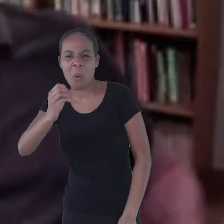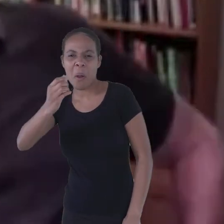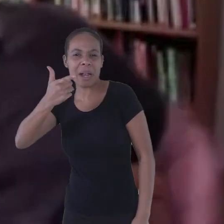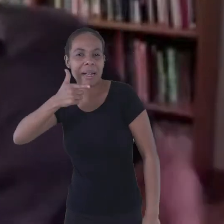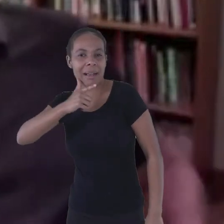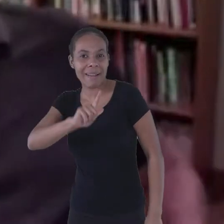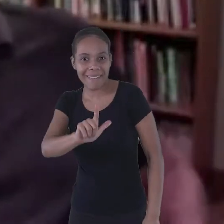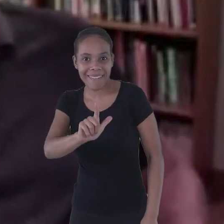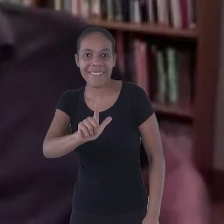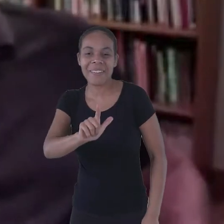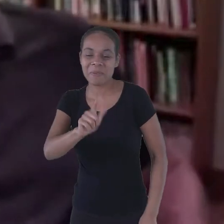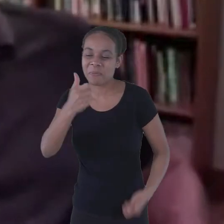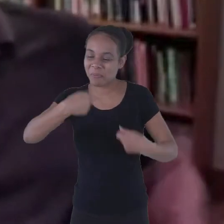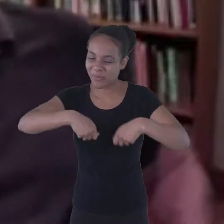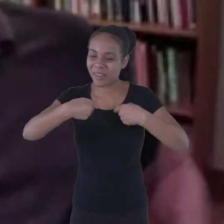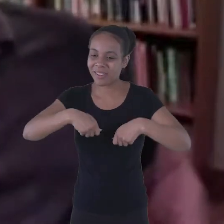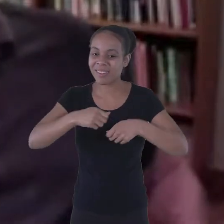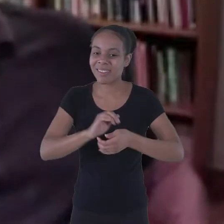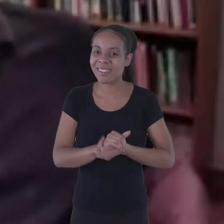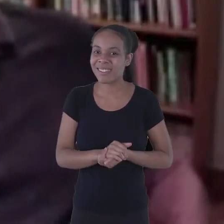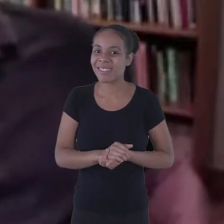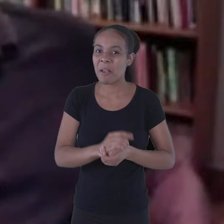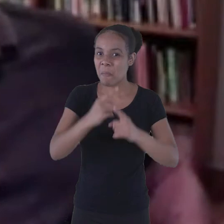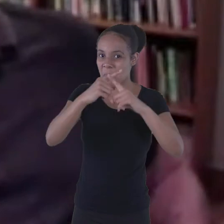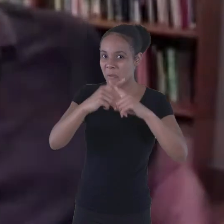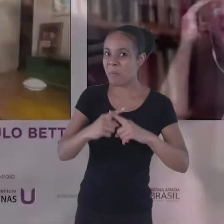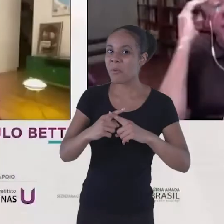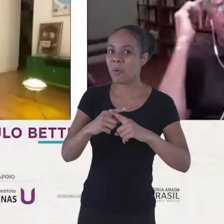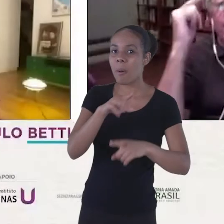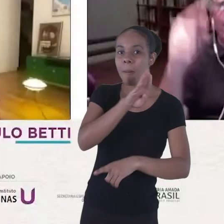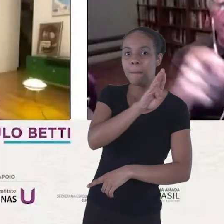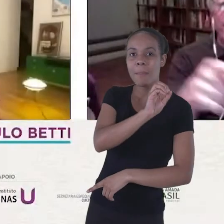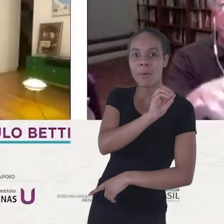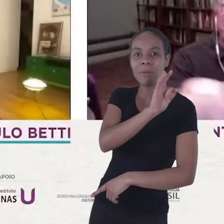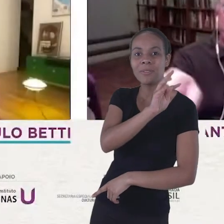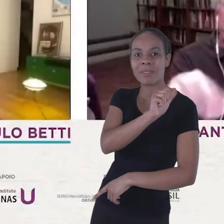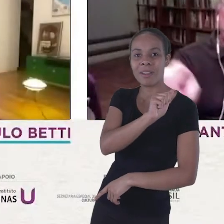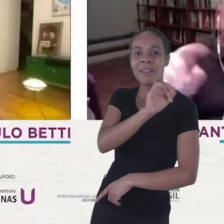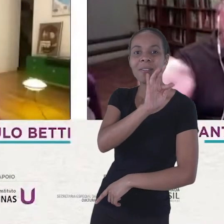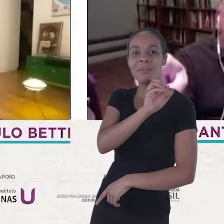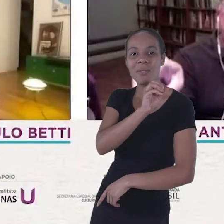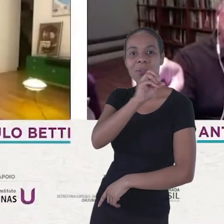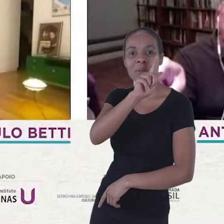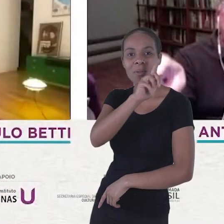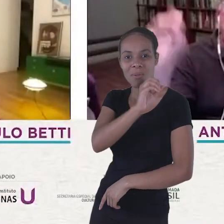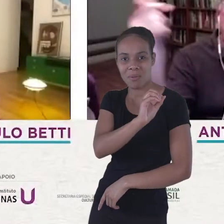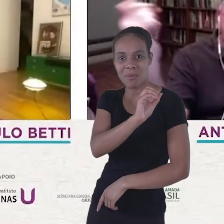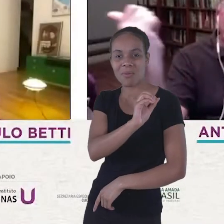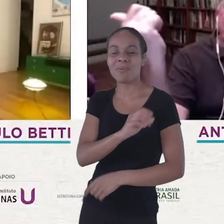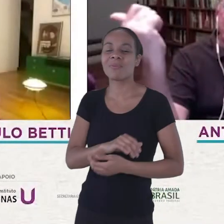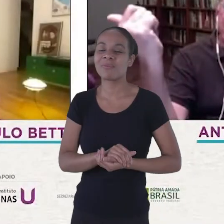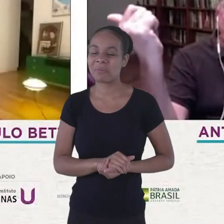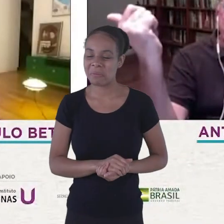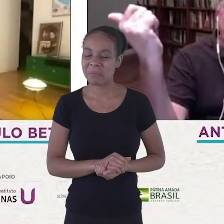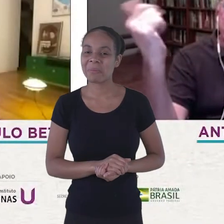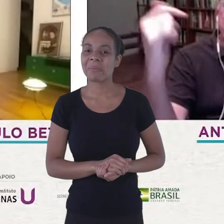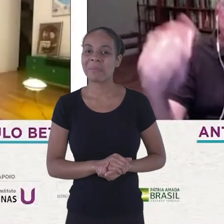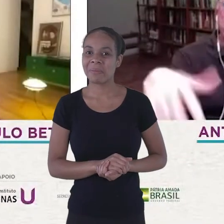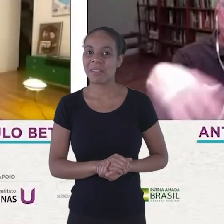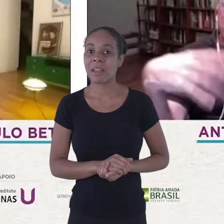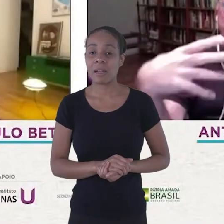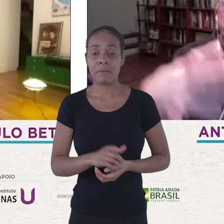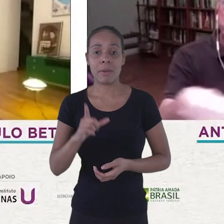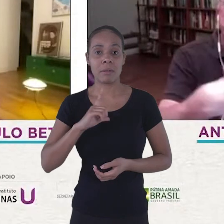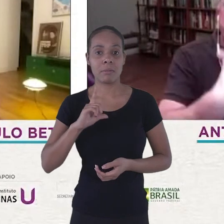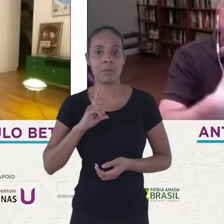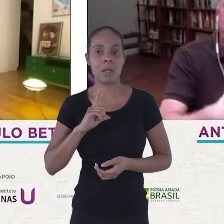ele era chato pra caramba. Chato pra cacete. Eu fizeram um negócio, toca do Galvão, ali na Gávea, pedindo que